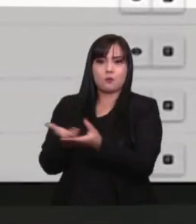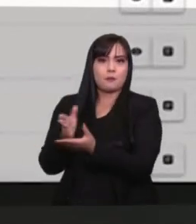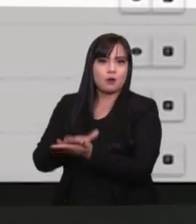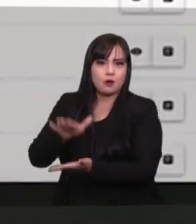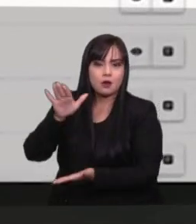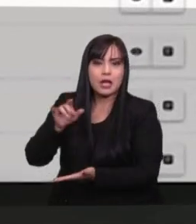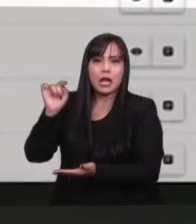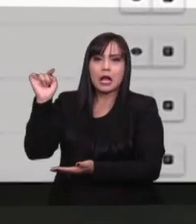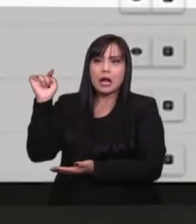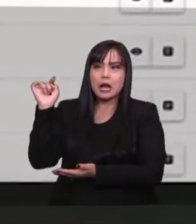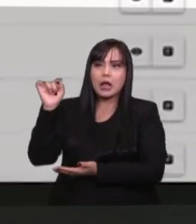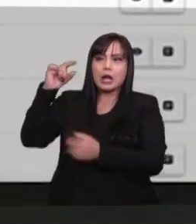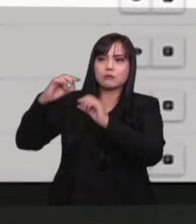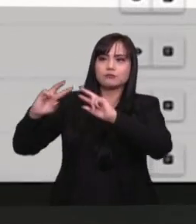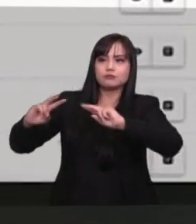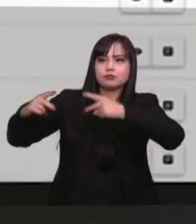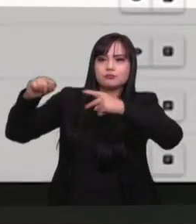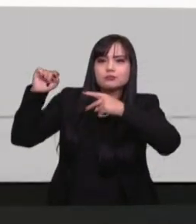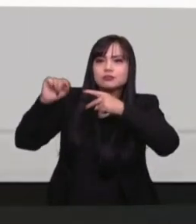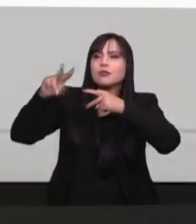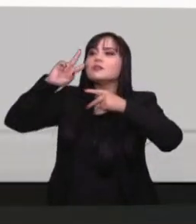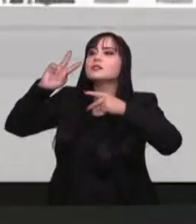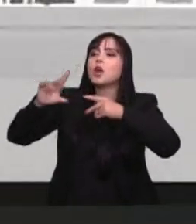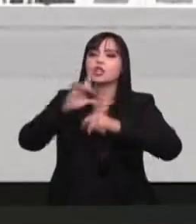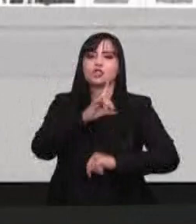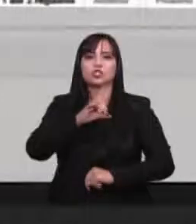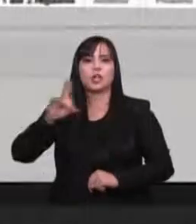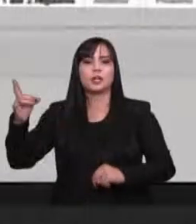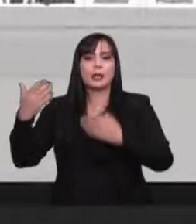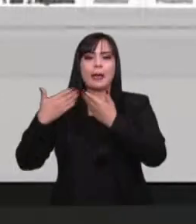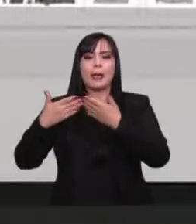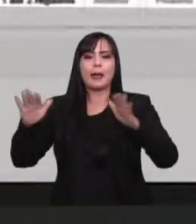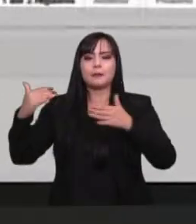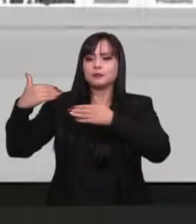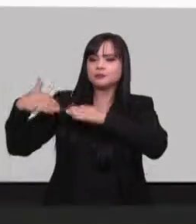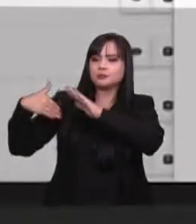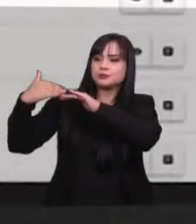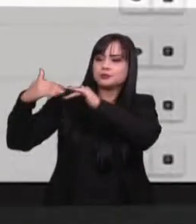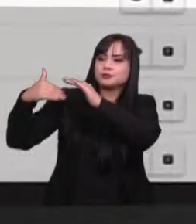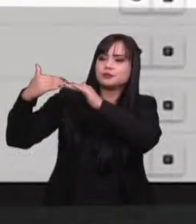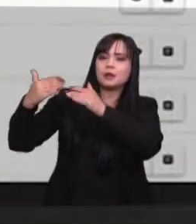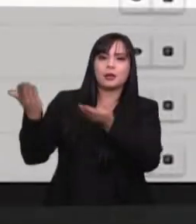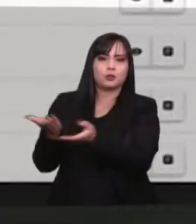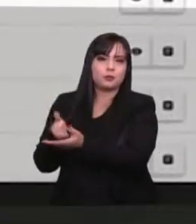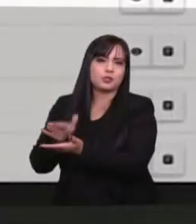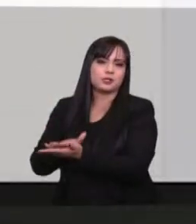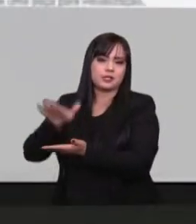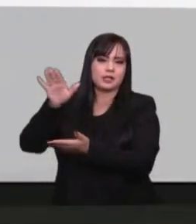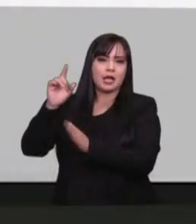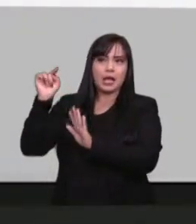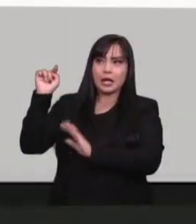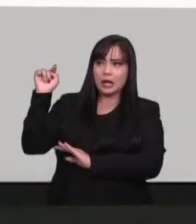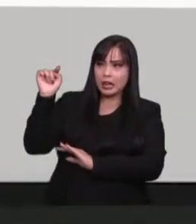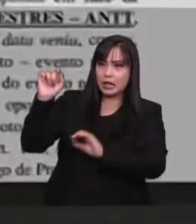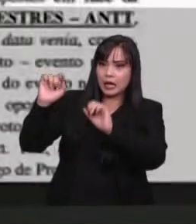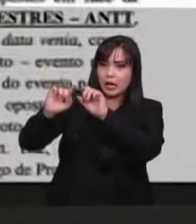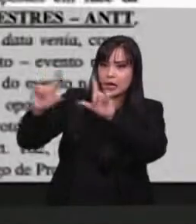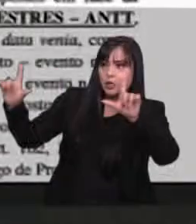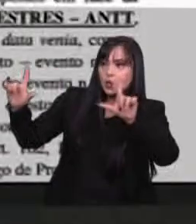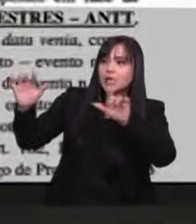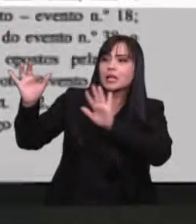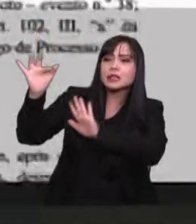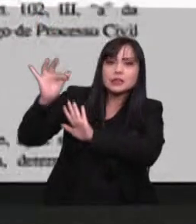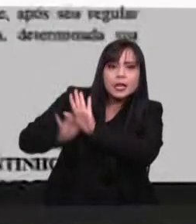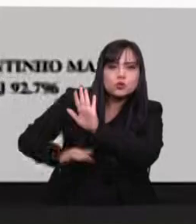ao clicar no ícone de visão a direita abre seus andamentos do processo ao clicar no ícone de texto